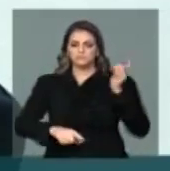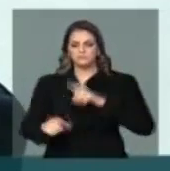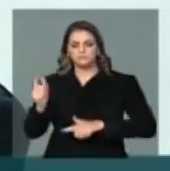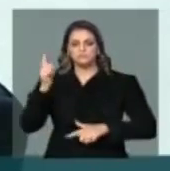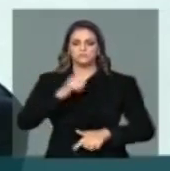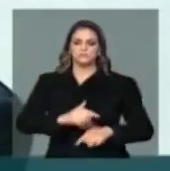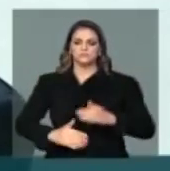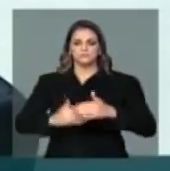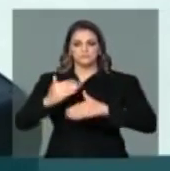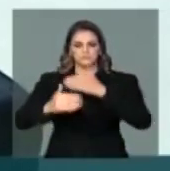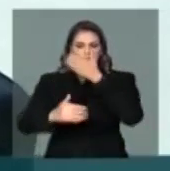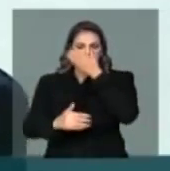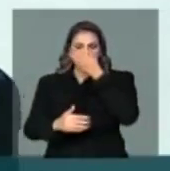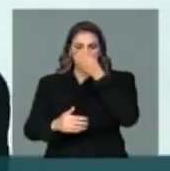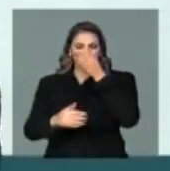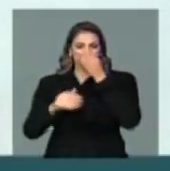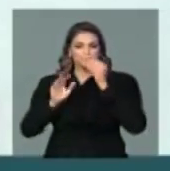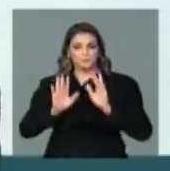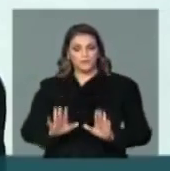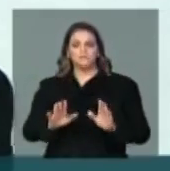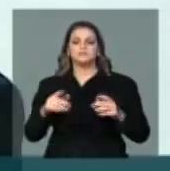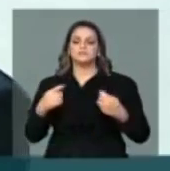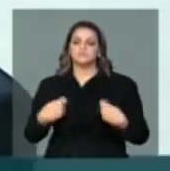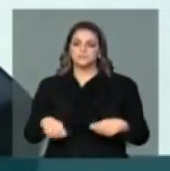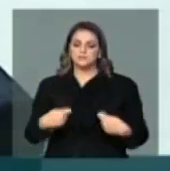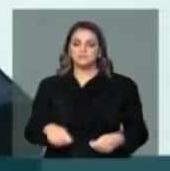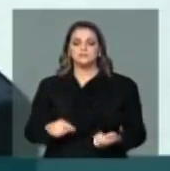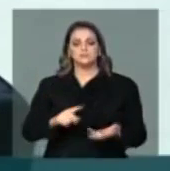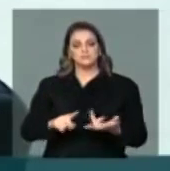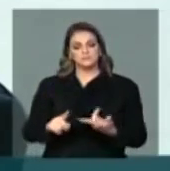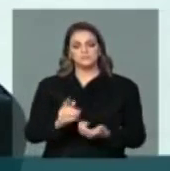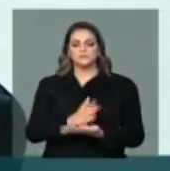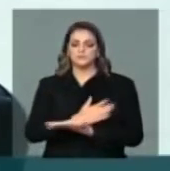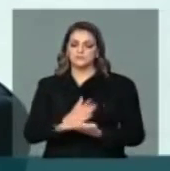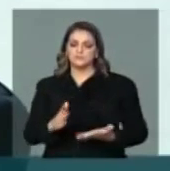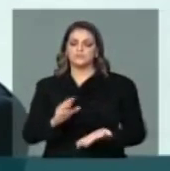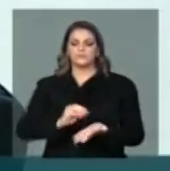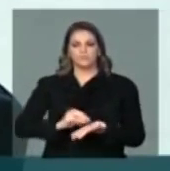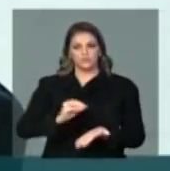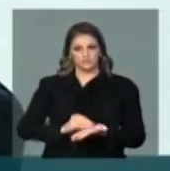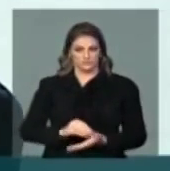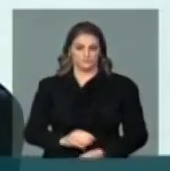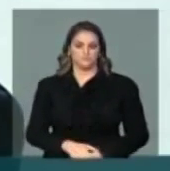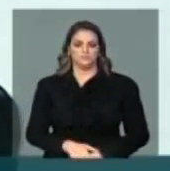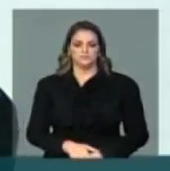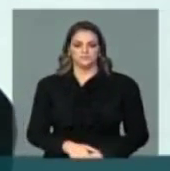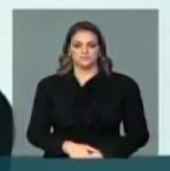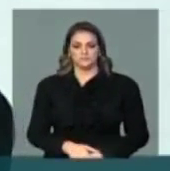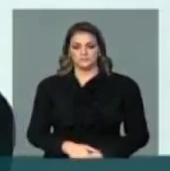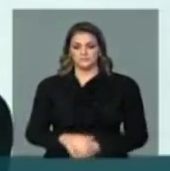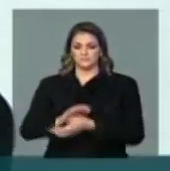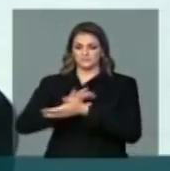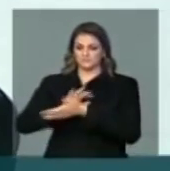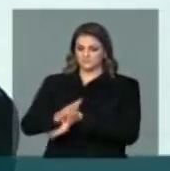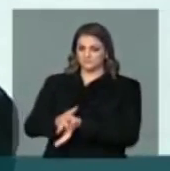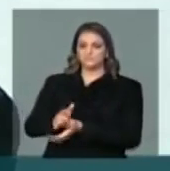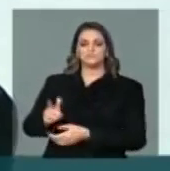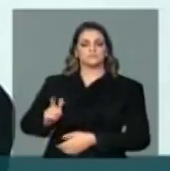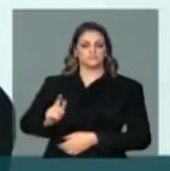medidas. Mas ainda há, sem sombra de dúvidas, algumas questões que precisam ser vencidas, no nosso entendimento. O racismo